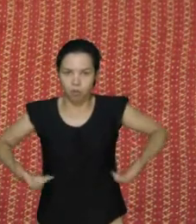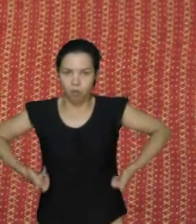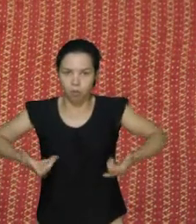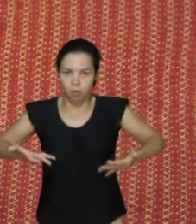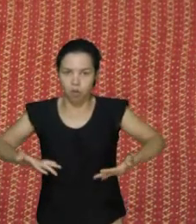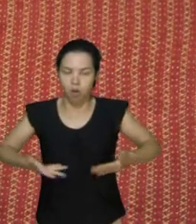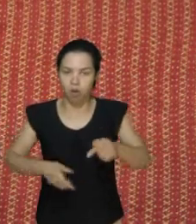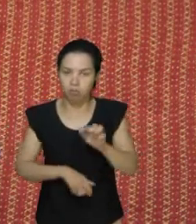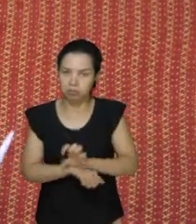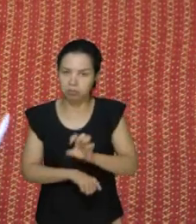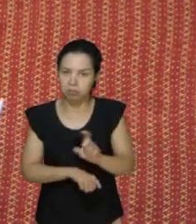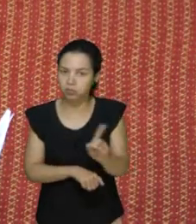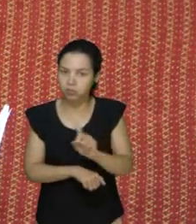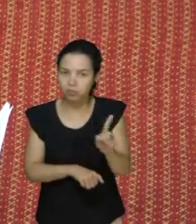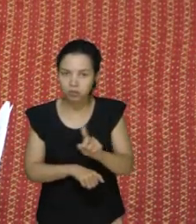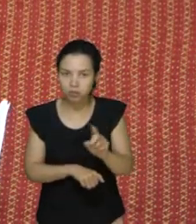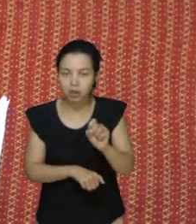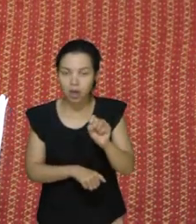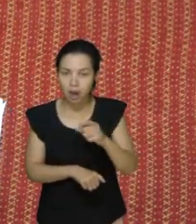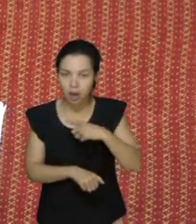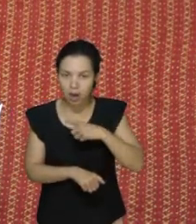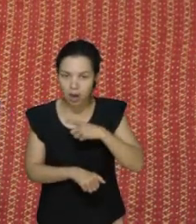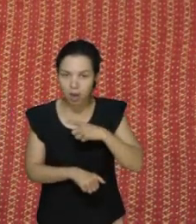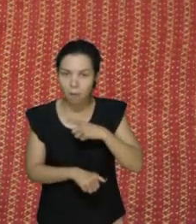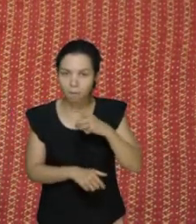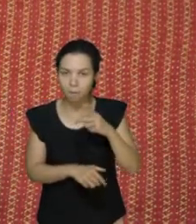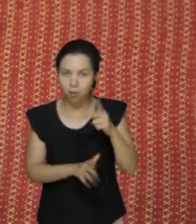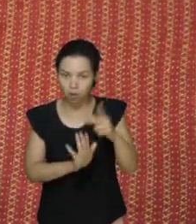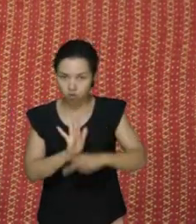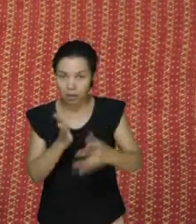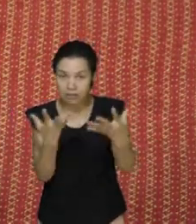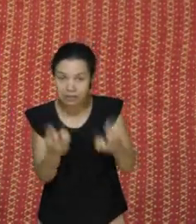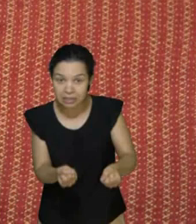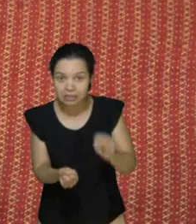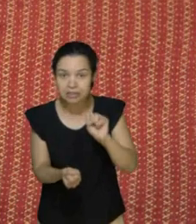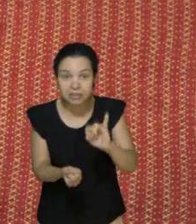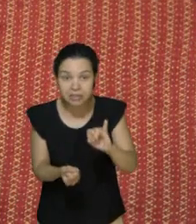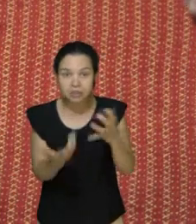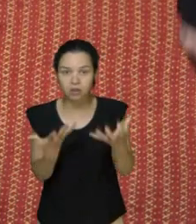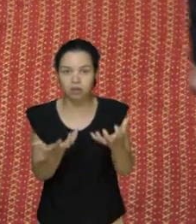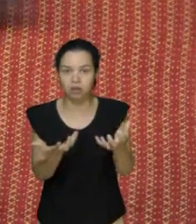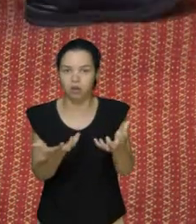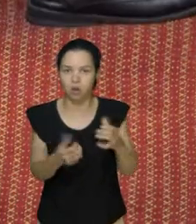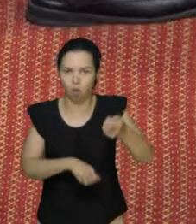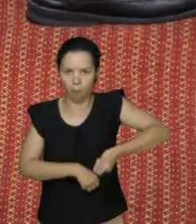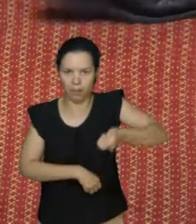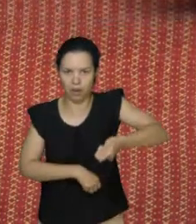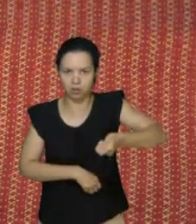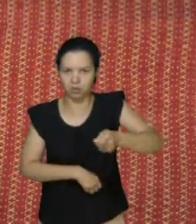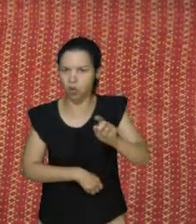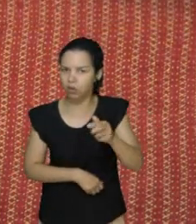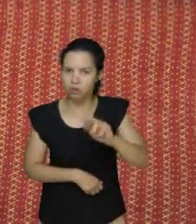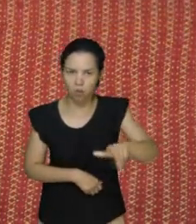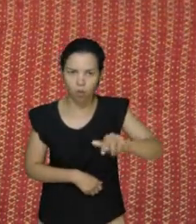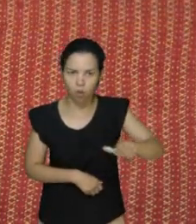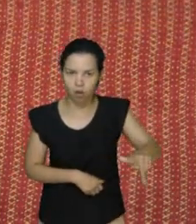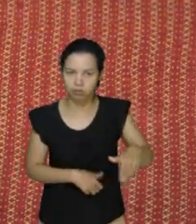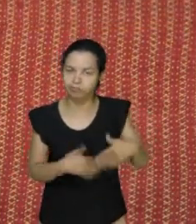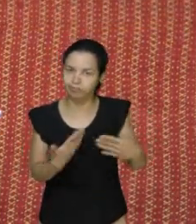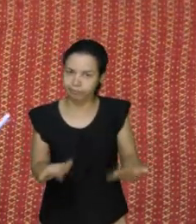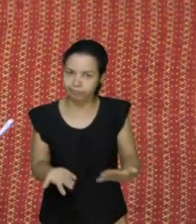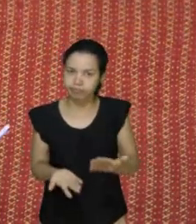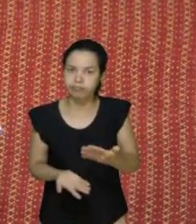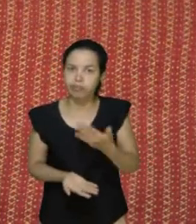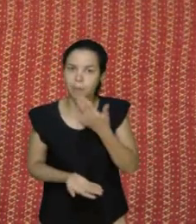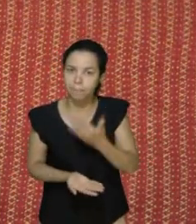ele recebe o projeto se quiser. Não é obrigatório, é facultativo. Então eu peço aos nobres deputados que a gente